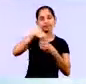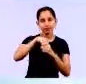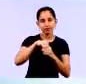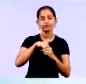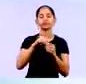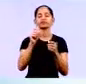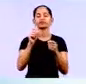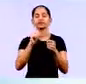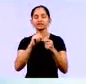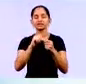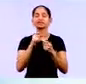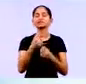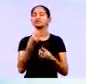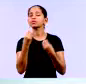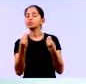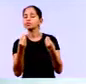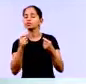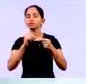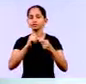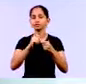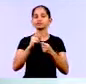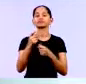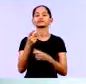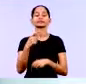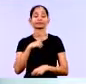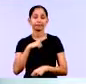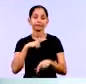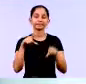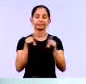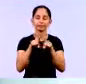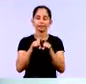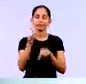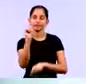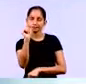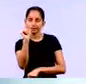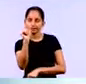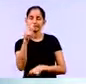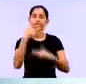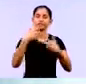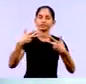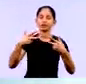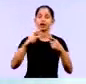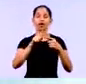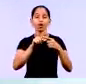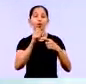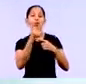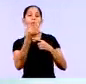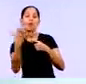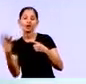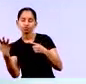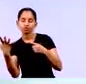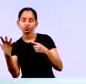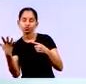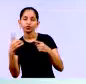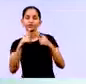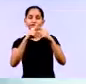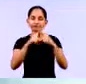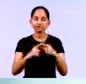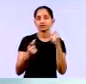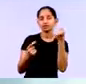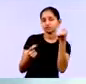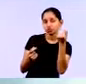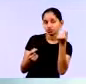a previsão de vendas e o preço a ser vendido. Quantidade vezes preço, eu tenho a